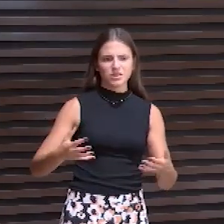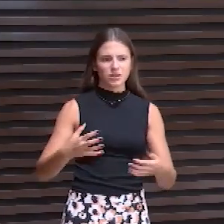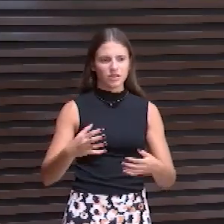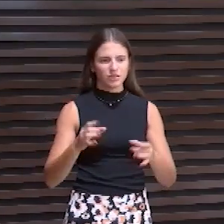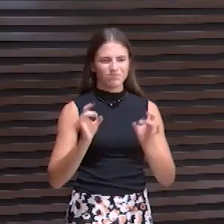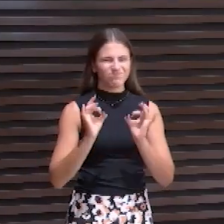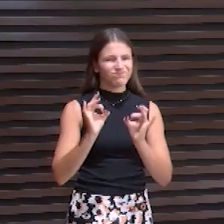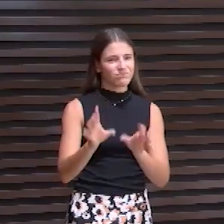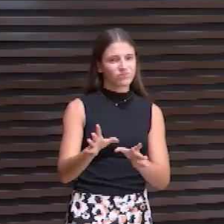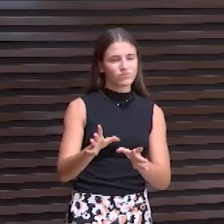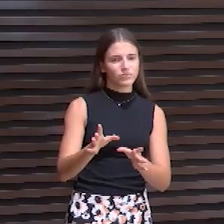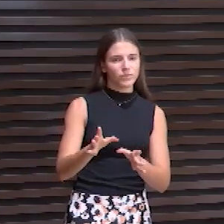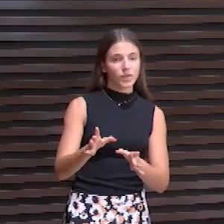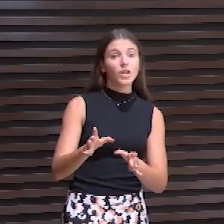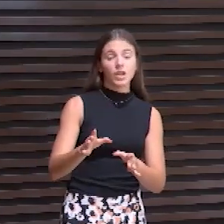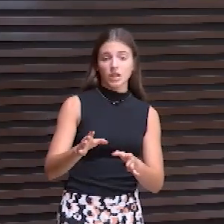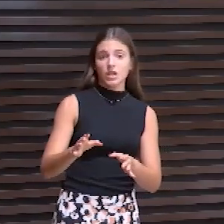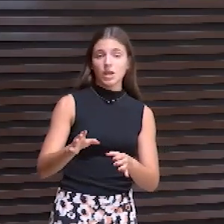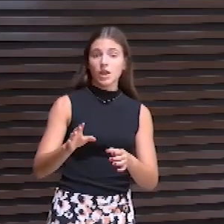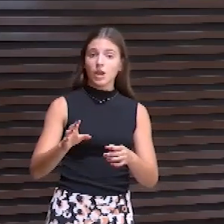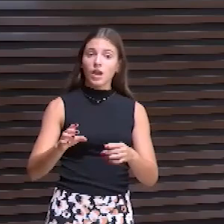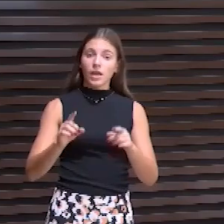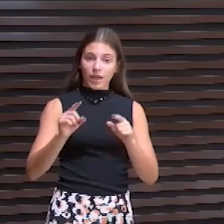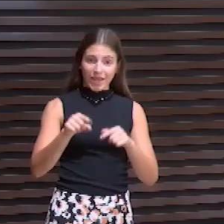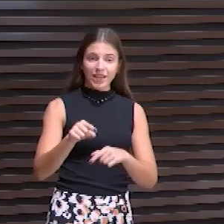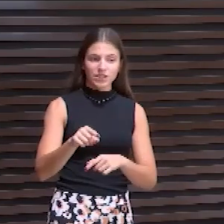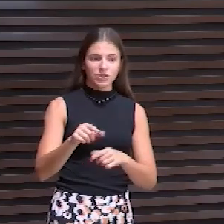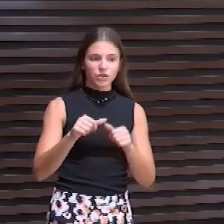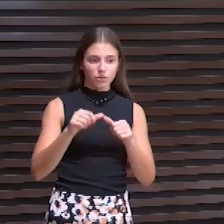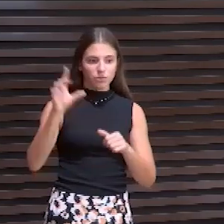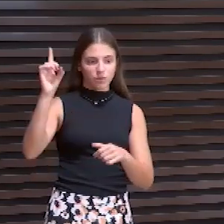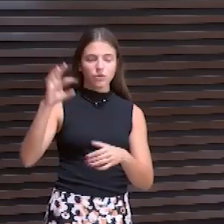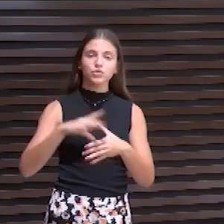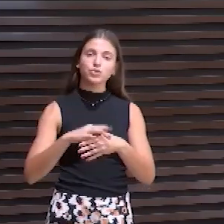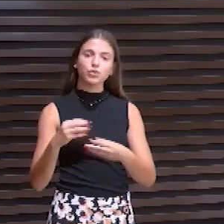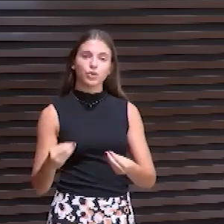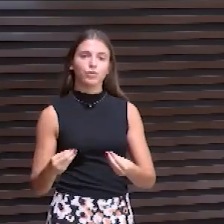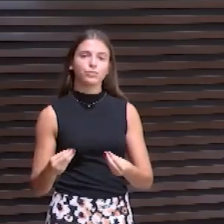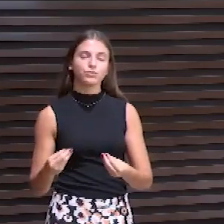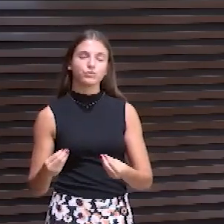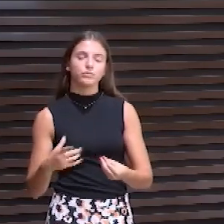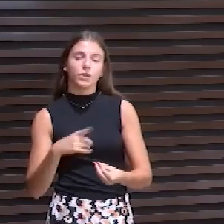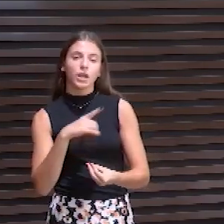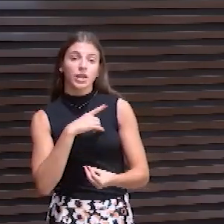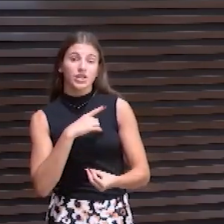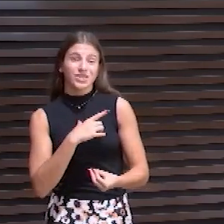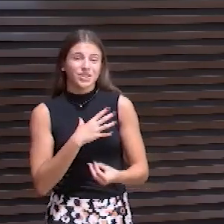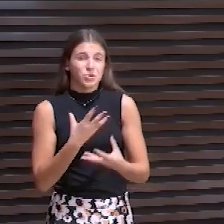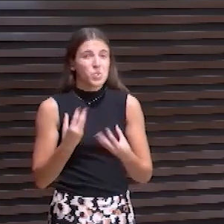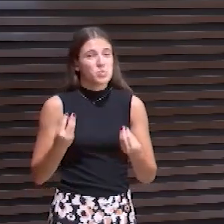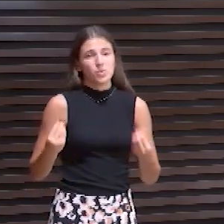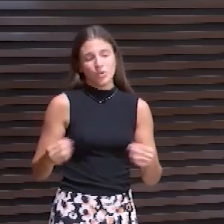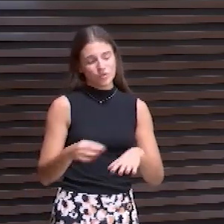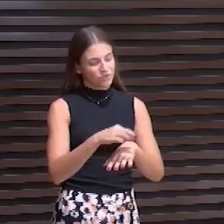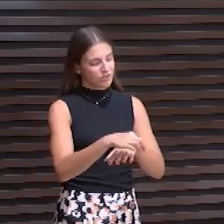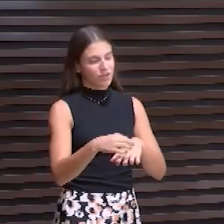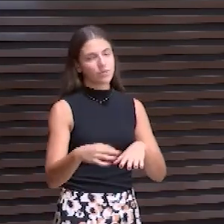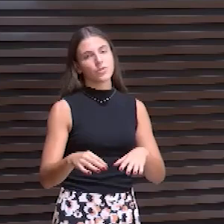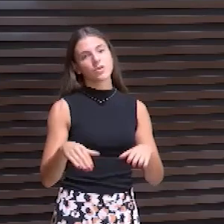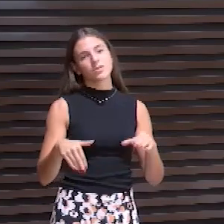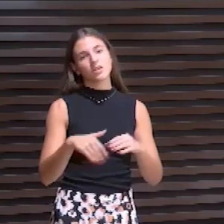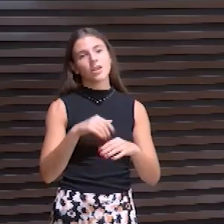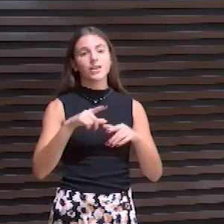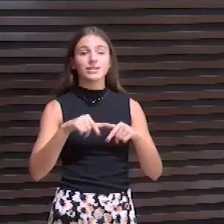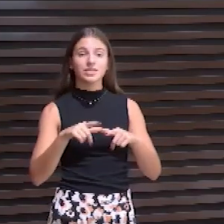ele que foi o leproso que foi curado por Deus. Haviam muitos leprosos em Israel